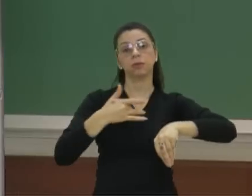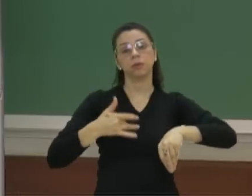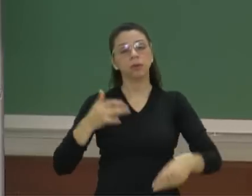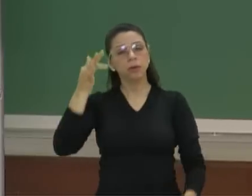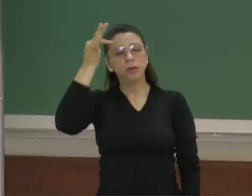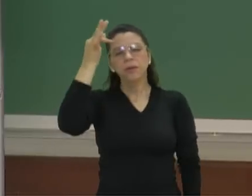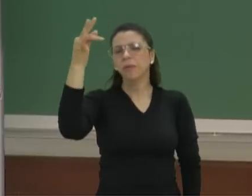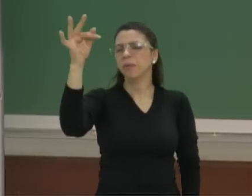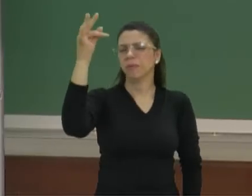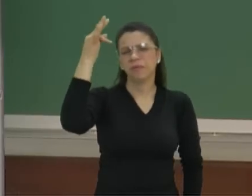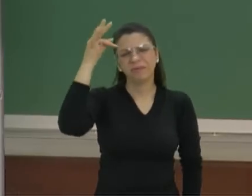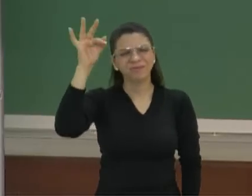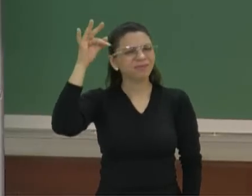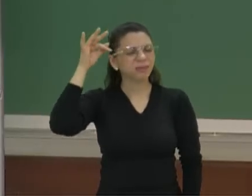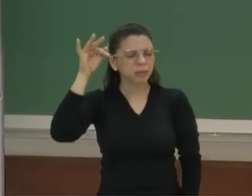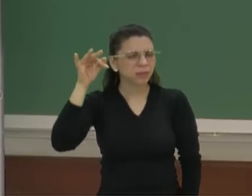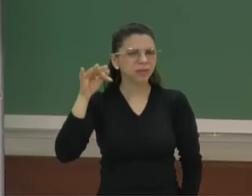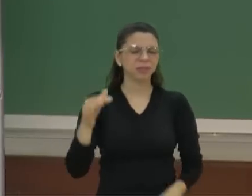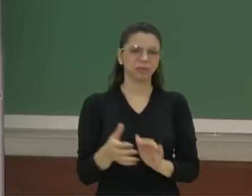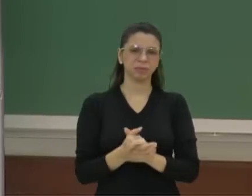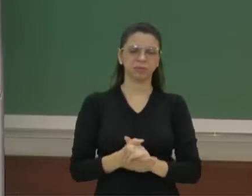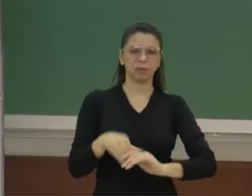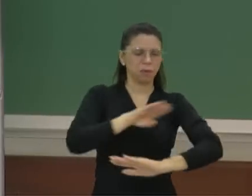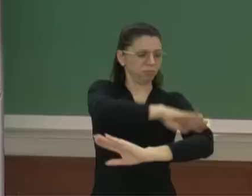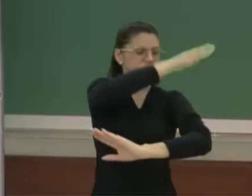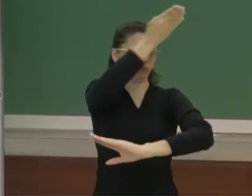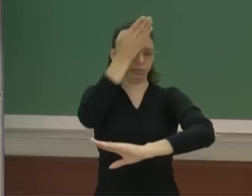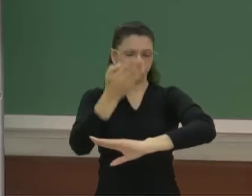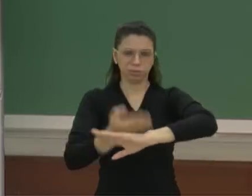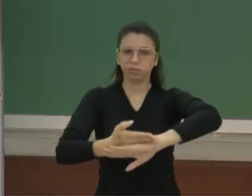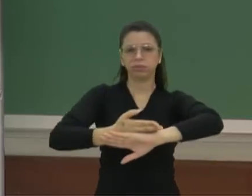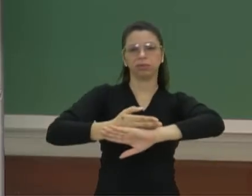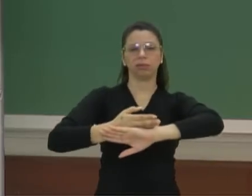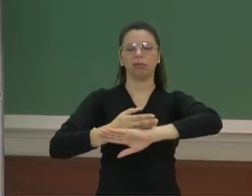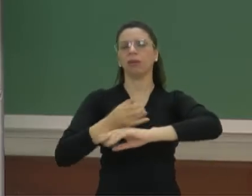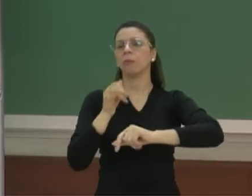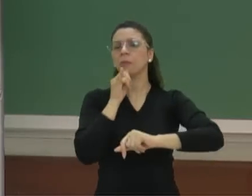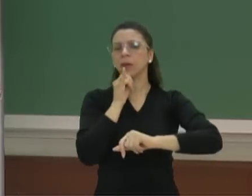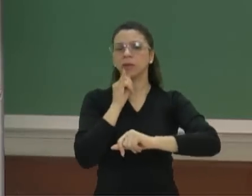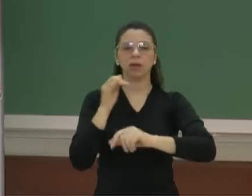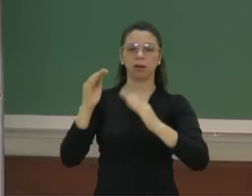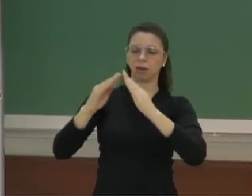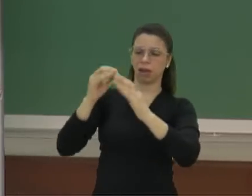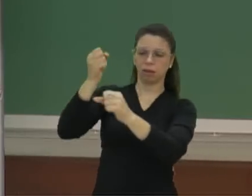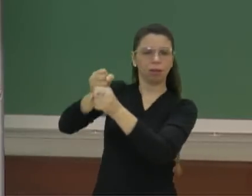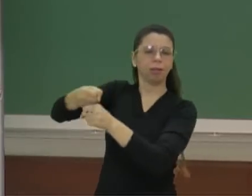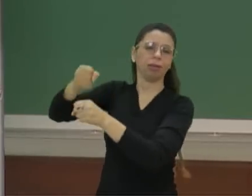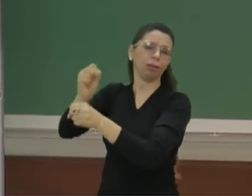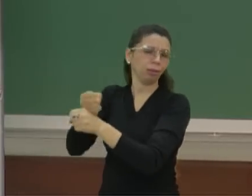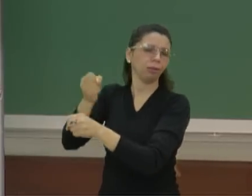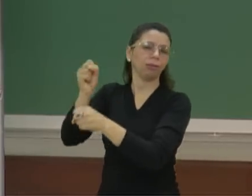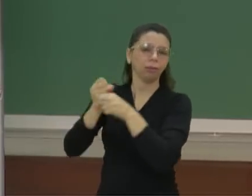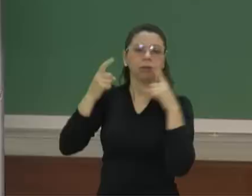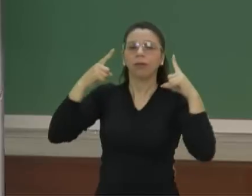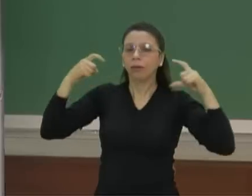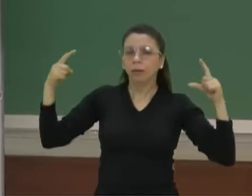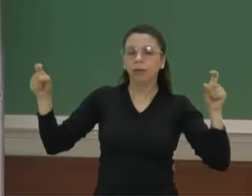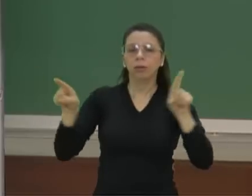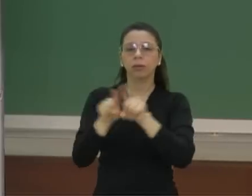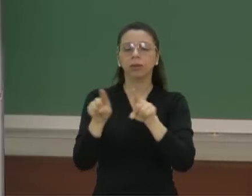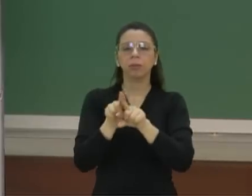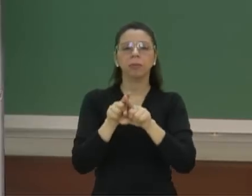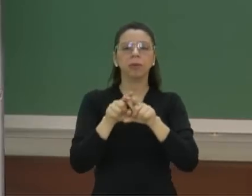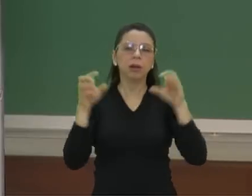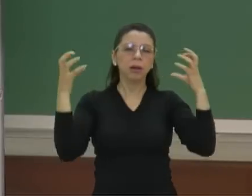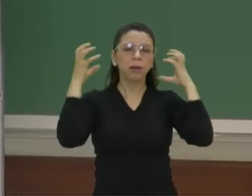cabeça. Imagina ficar com barulho o dia inteiro de uma bateção, de uma reforma no vizinho do lado. Ou um som alto que